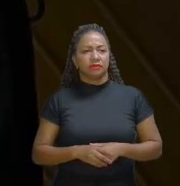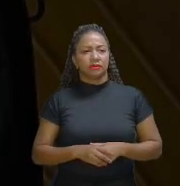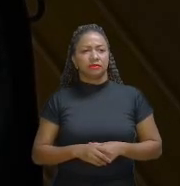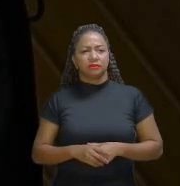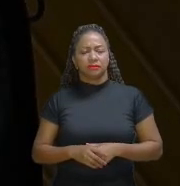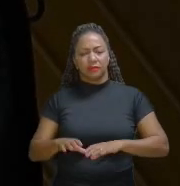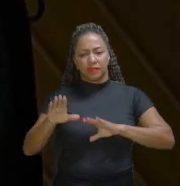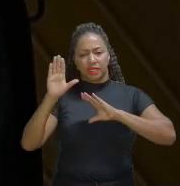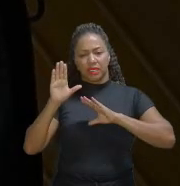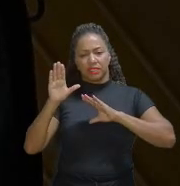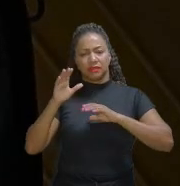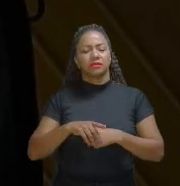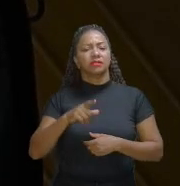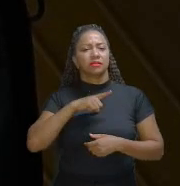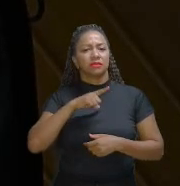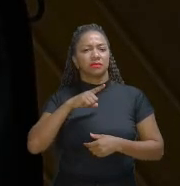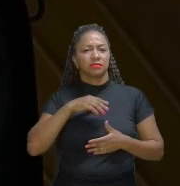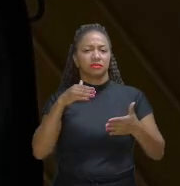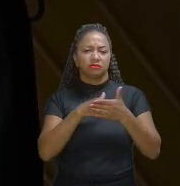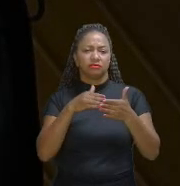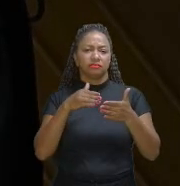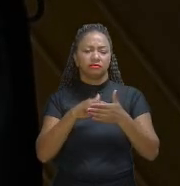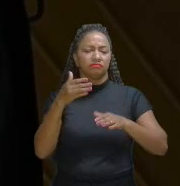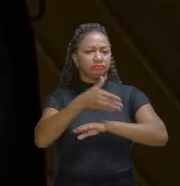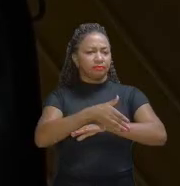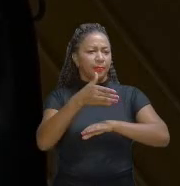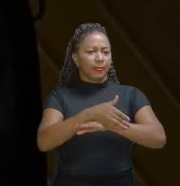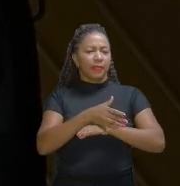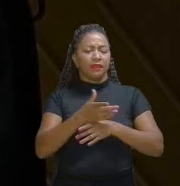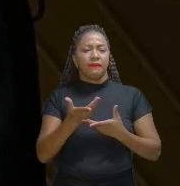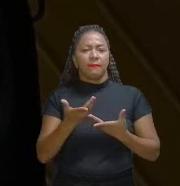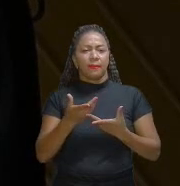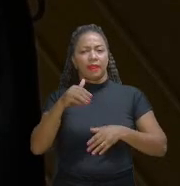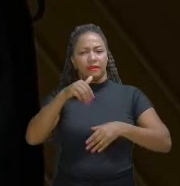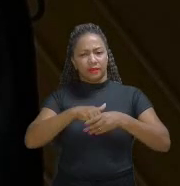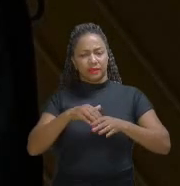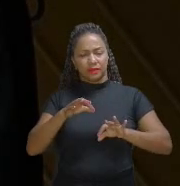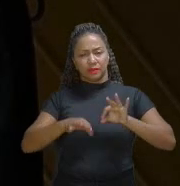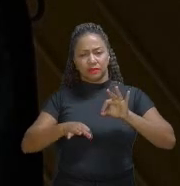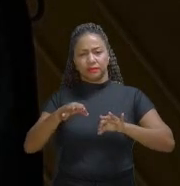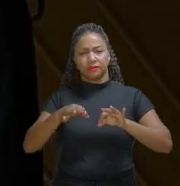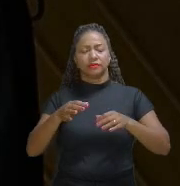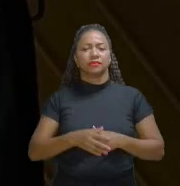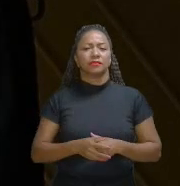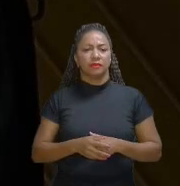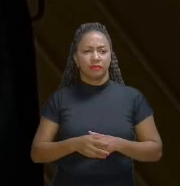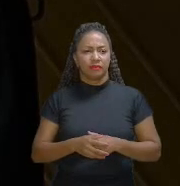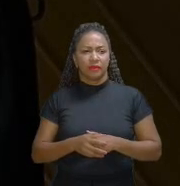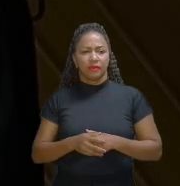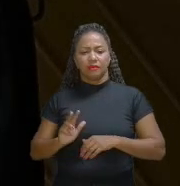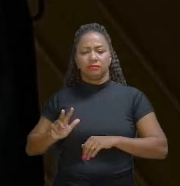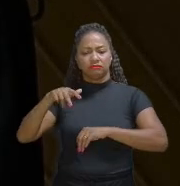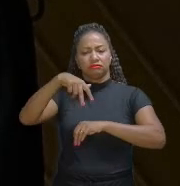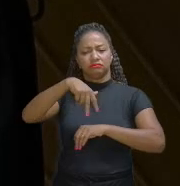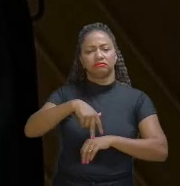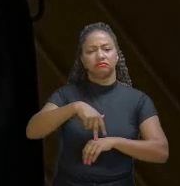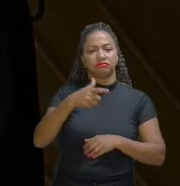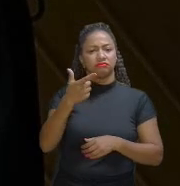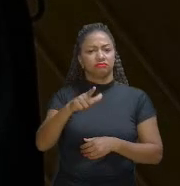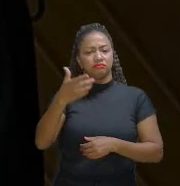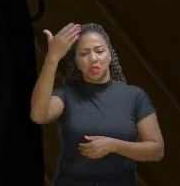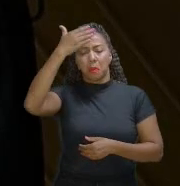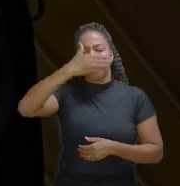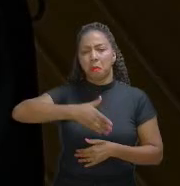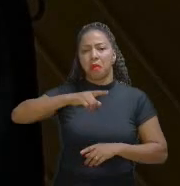que a candidatura impugnada teria se limitado à participação meramente formal no pleito eleitoral, sem exercer protagonismo, sustentando a inexistência de